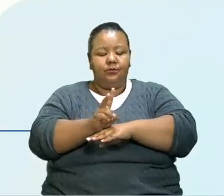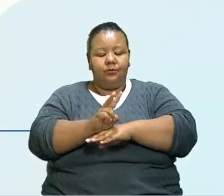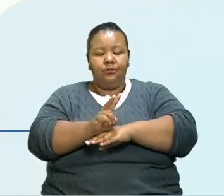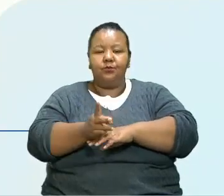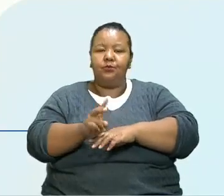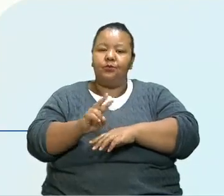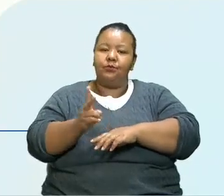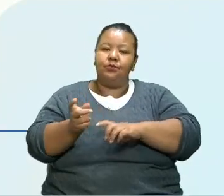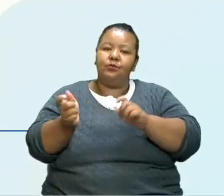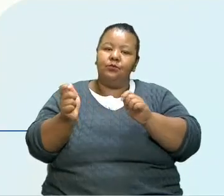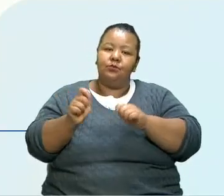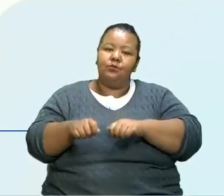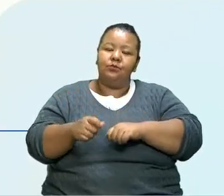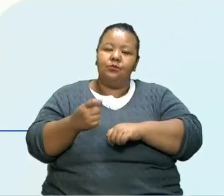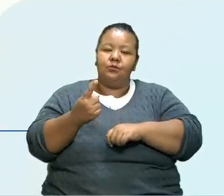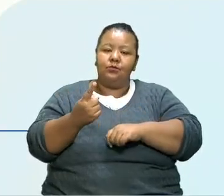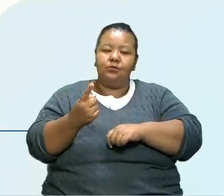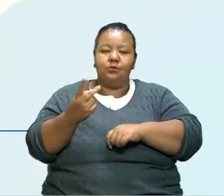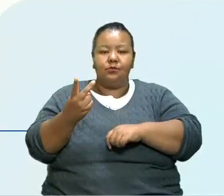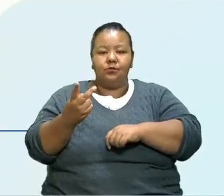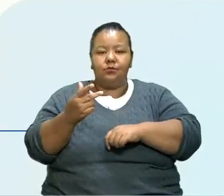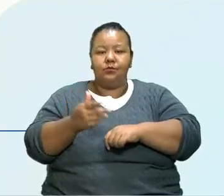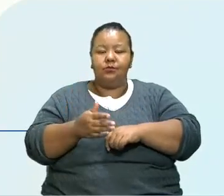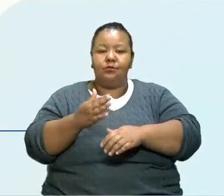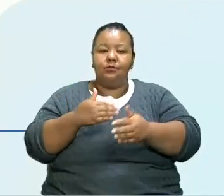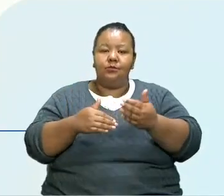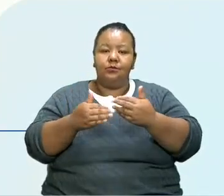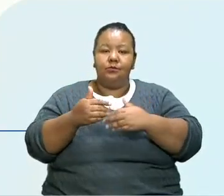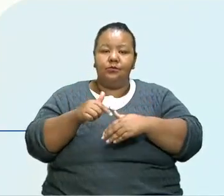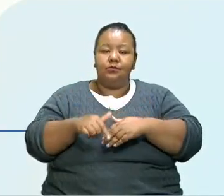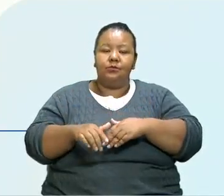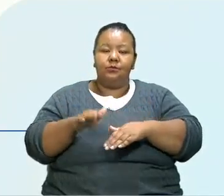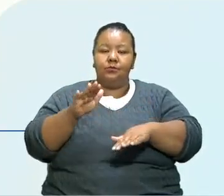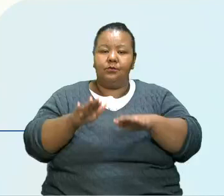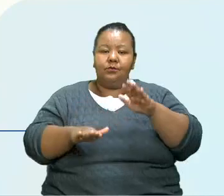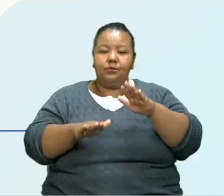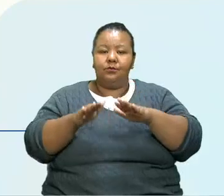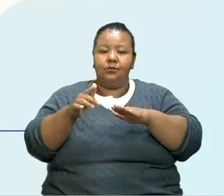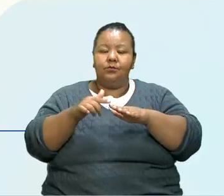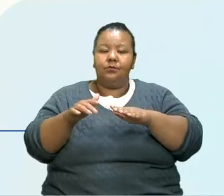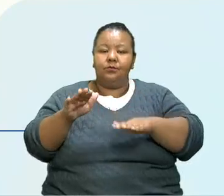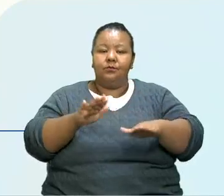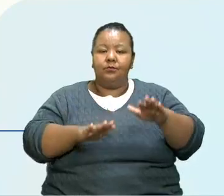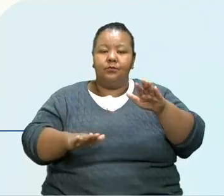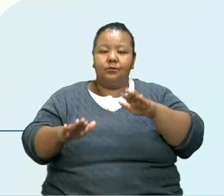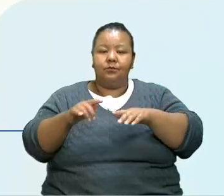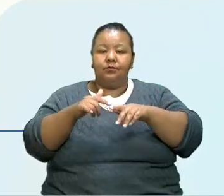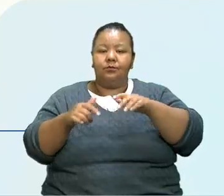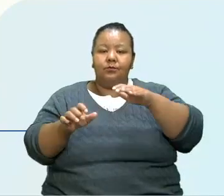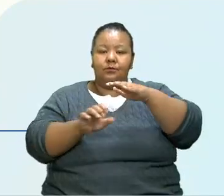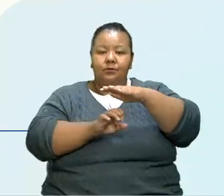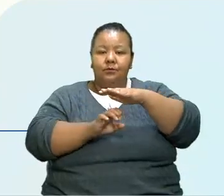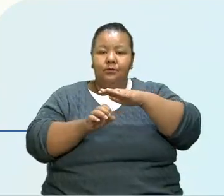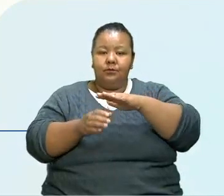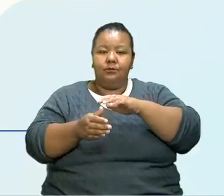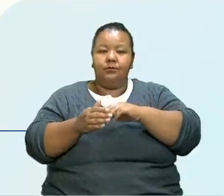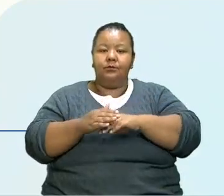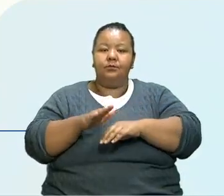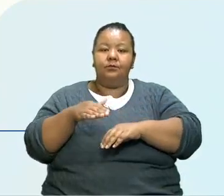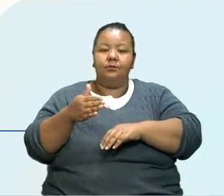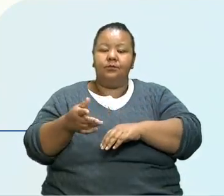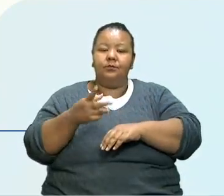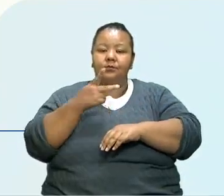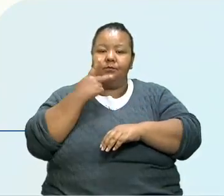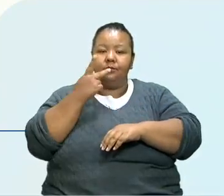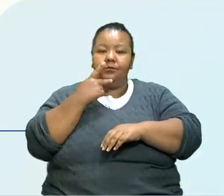ter um ou dois. Então, tudo vai depender da organização da empresa. O que nós temos aqui? Quando eu estou